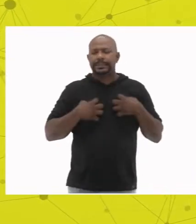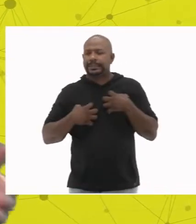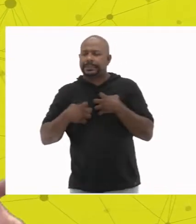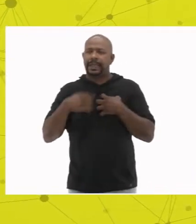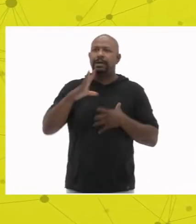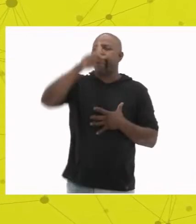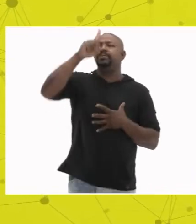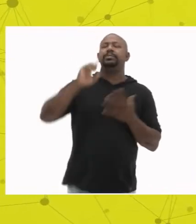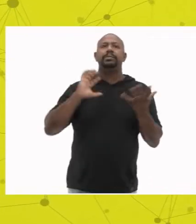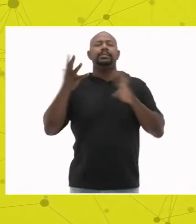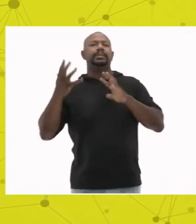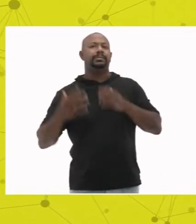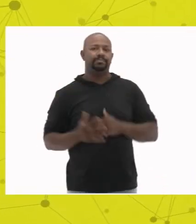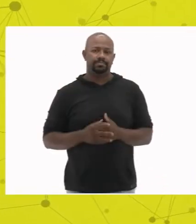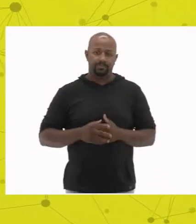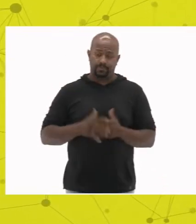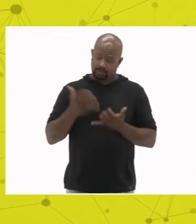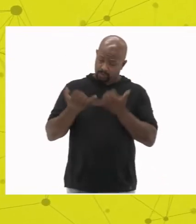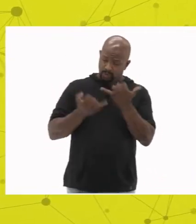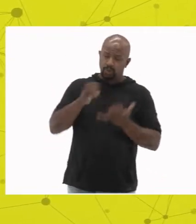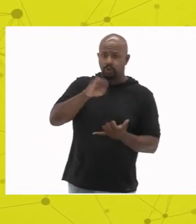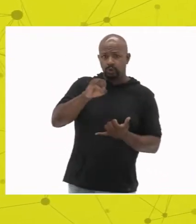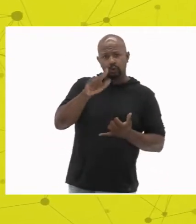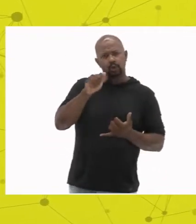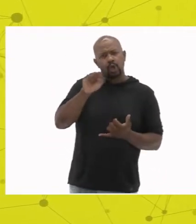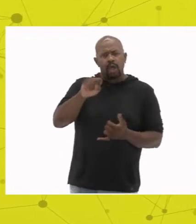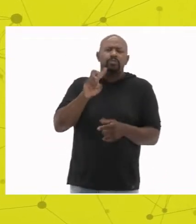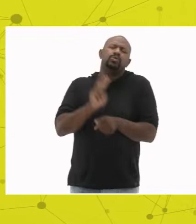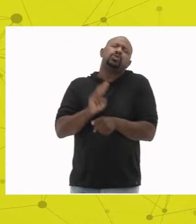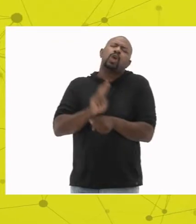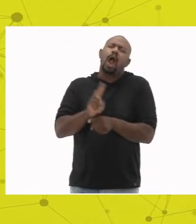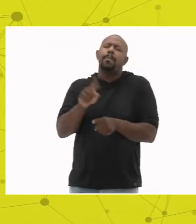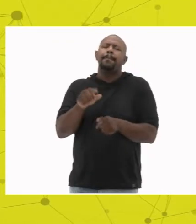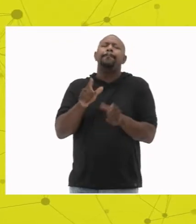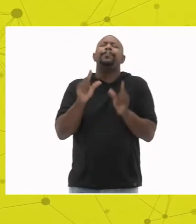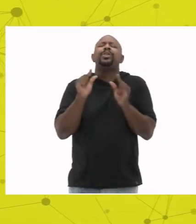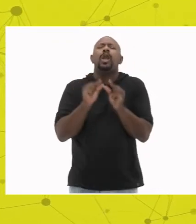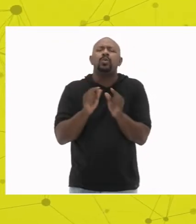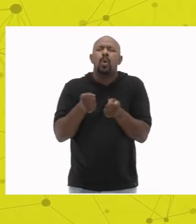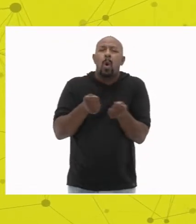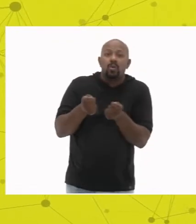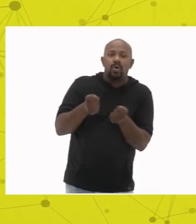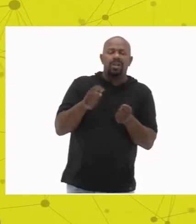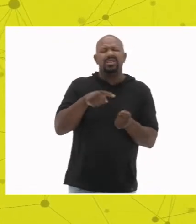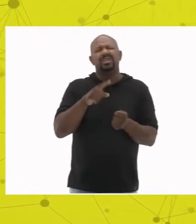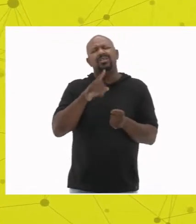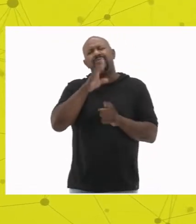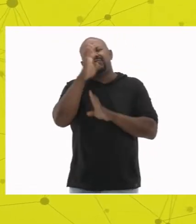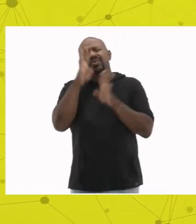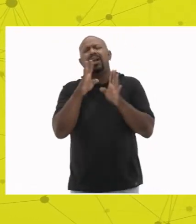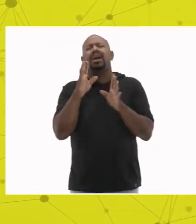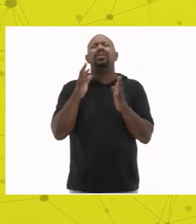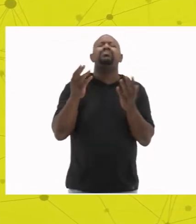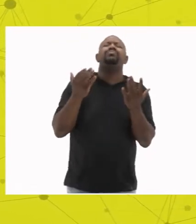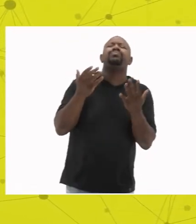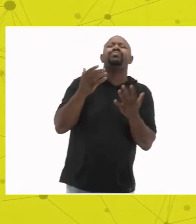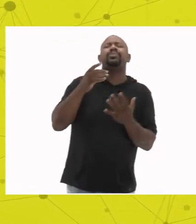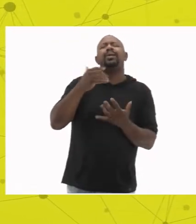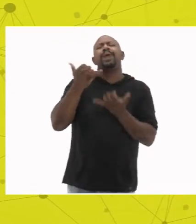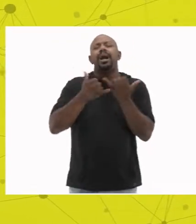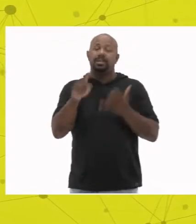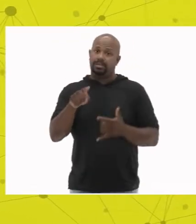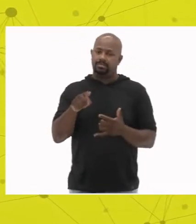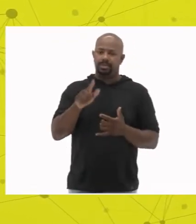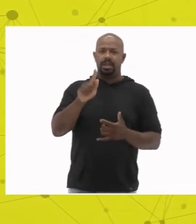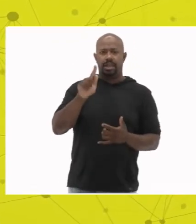uma vida imprevisível. Jogos são como miniaturas no qual controle e fantasia são fundamentais. A parte